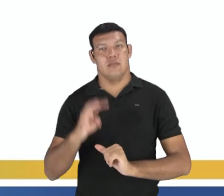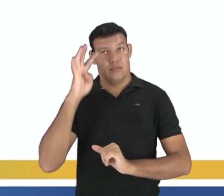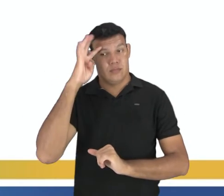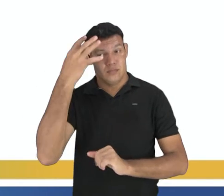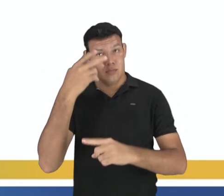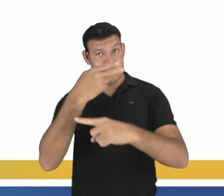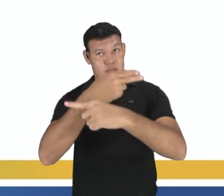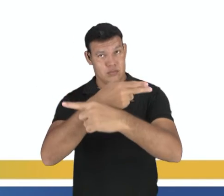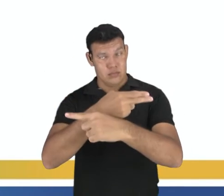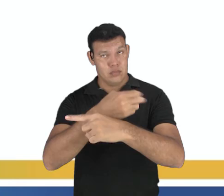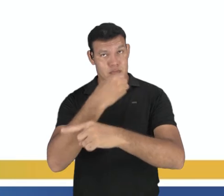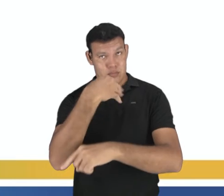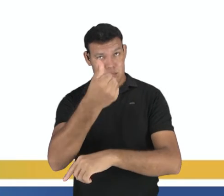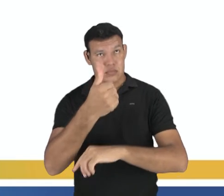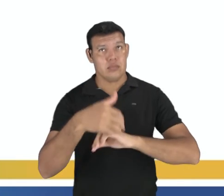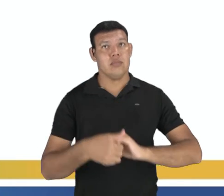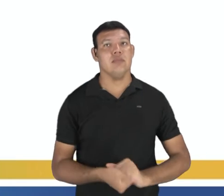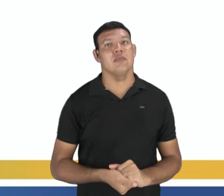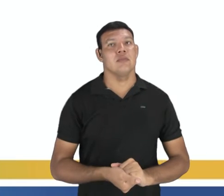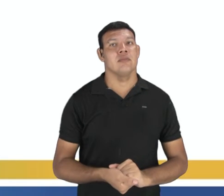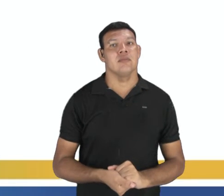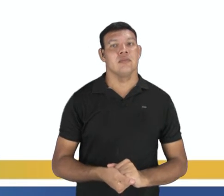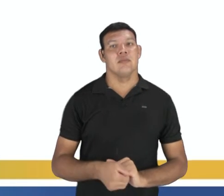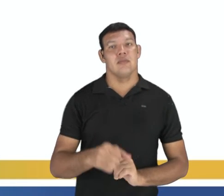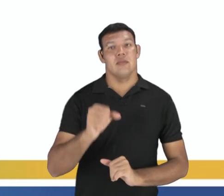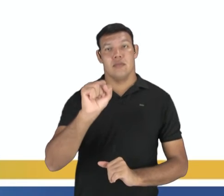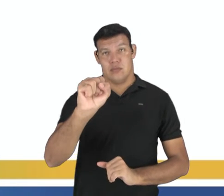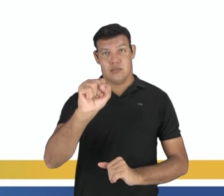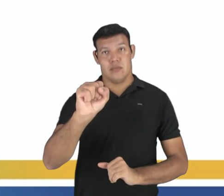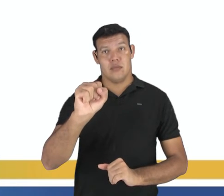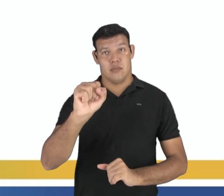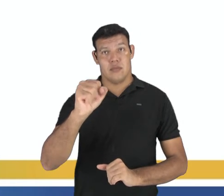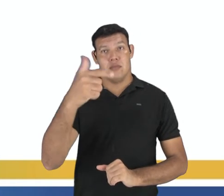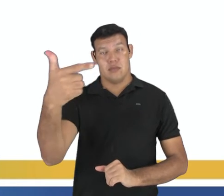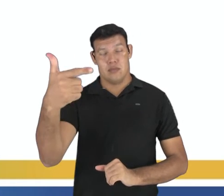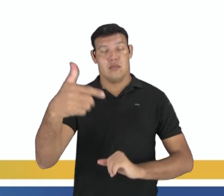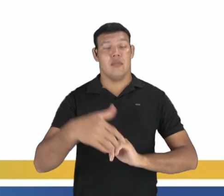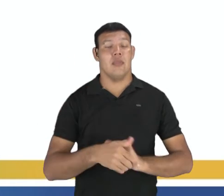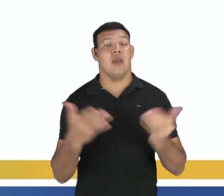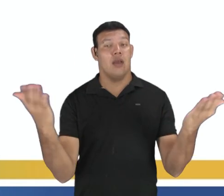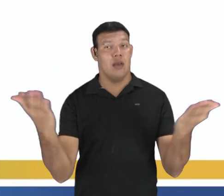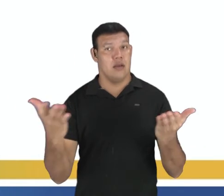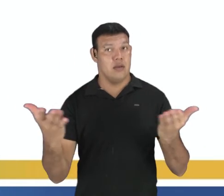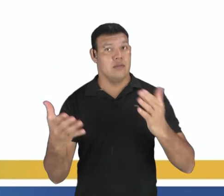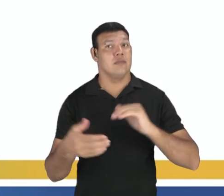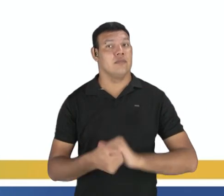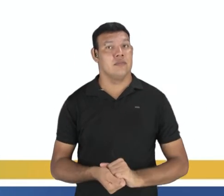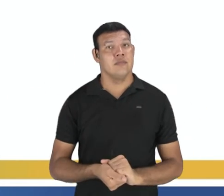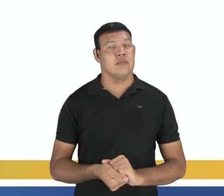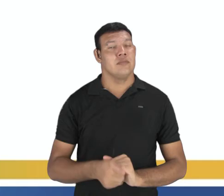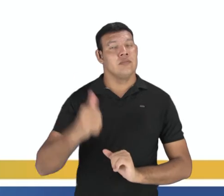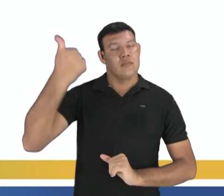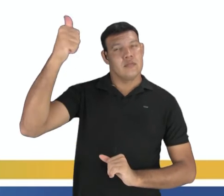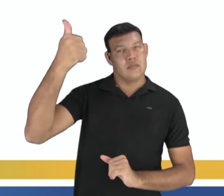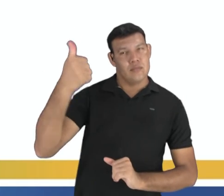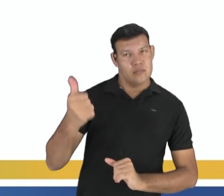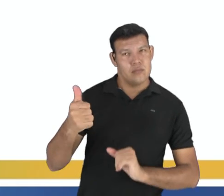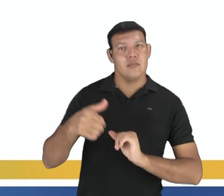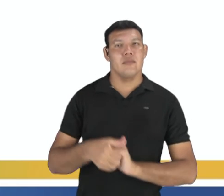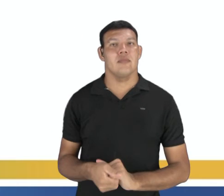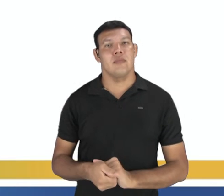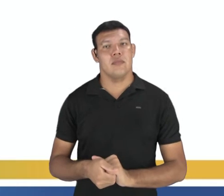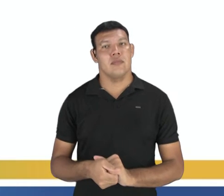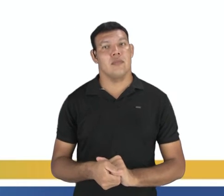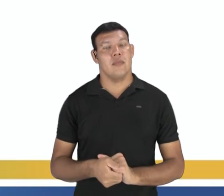bem? Agora nós temos aí a solução 2 e nós vamos fazer a análise a partir